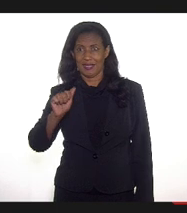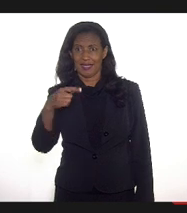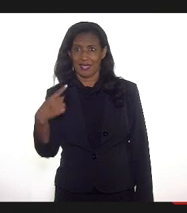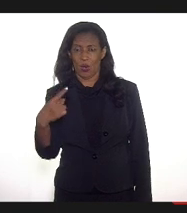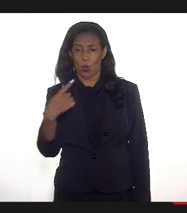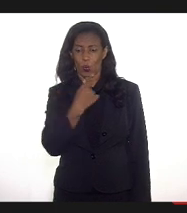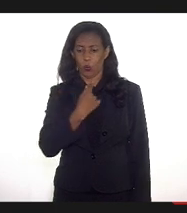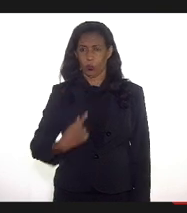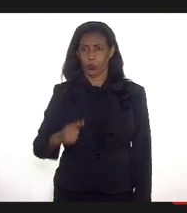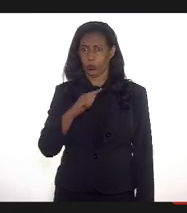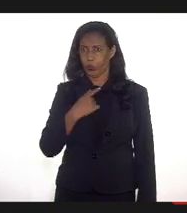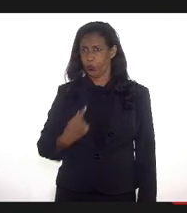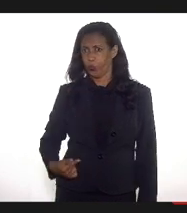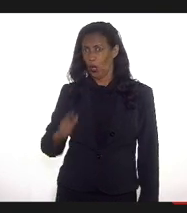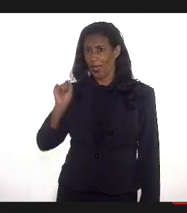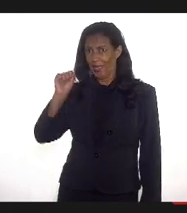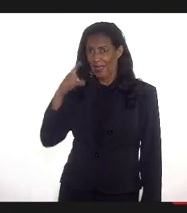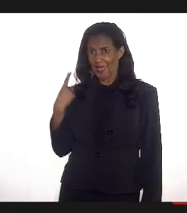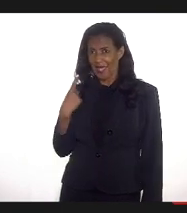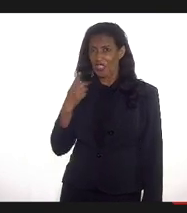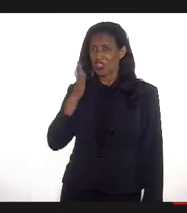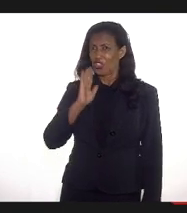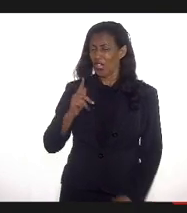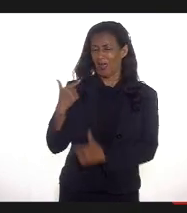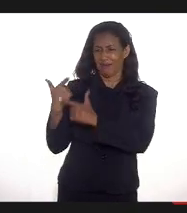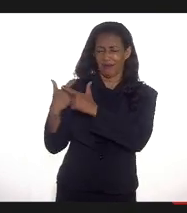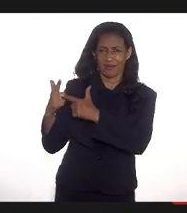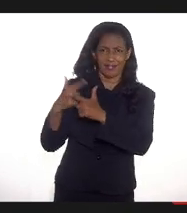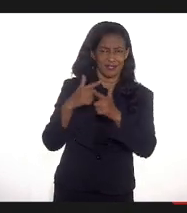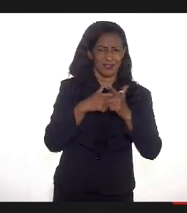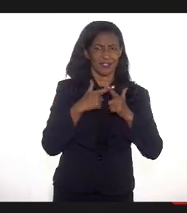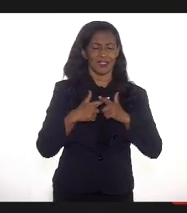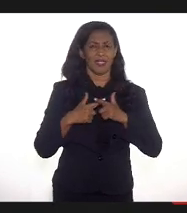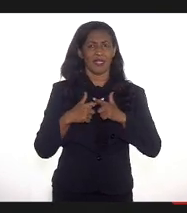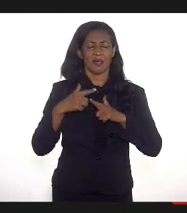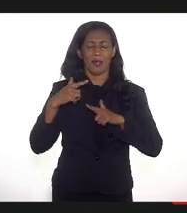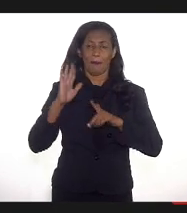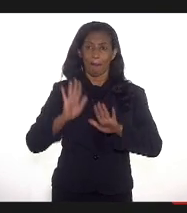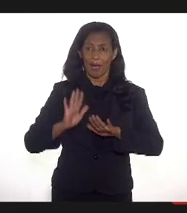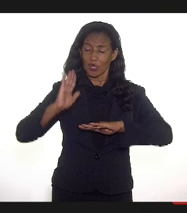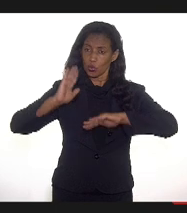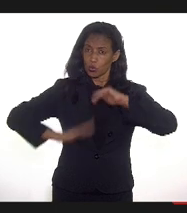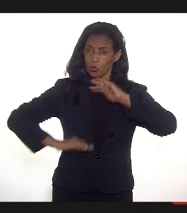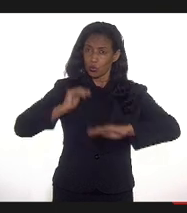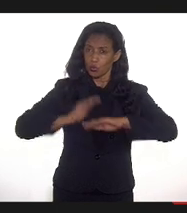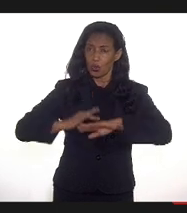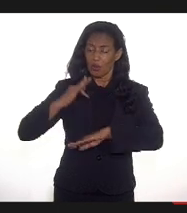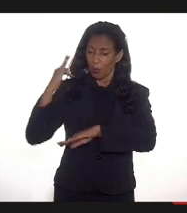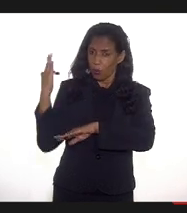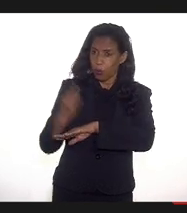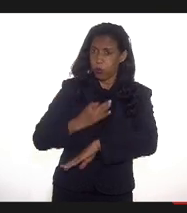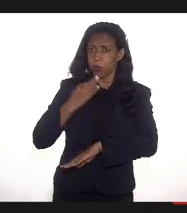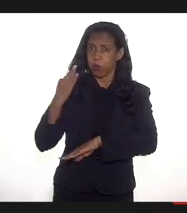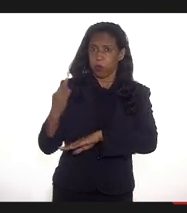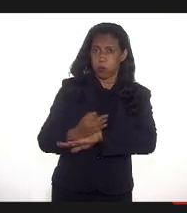né, esse sucateamento, mas os profissionais vêm resistindo. Tá? A gente vem resistindo